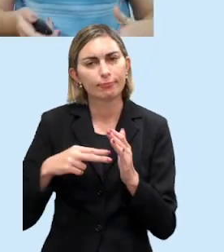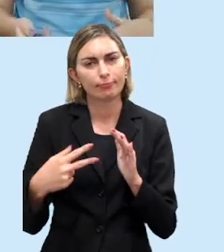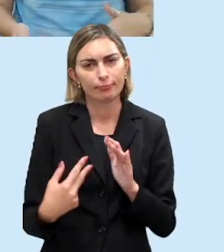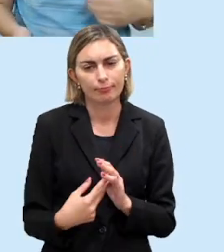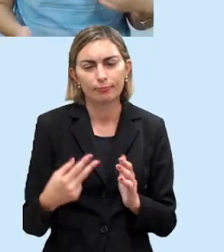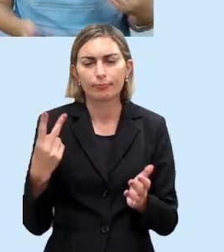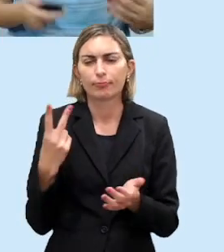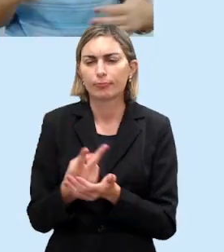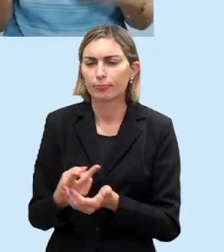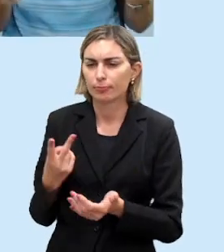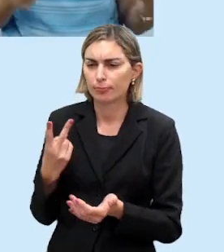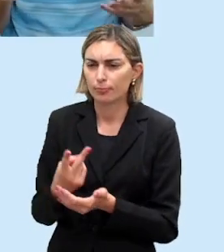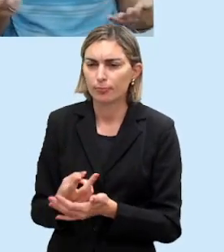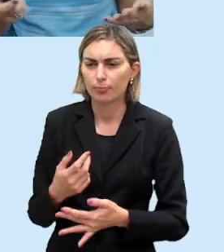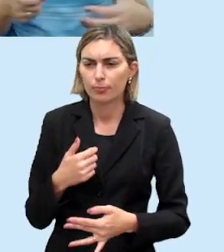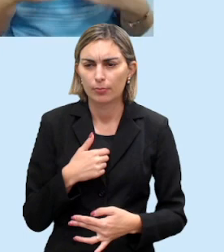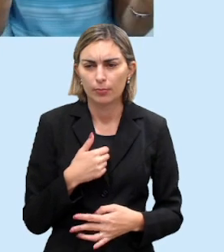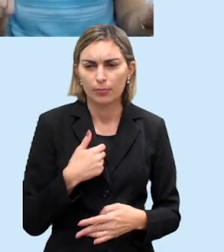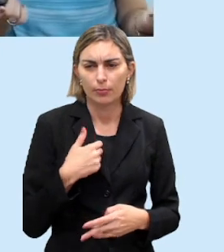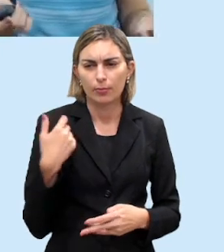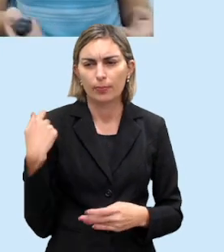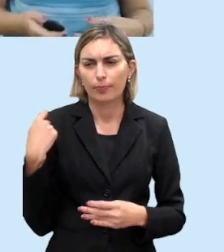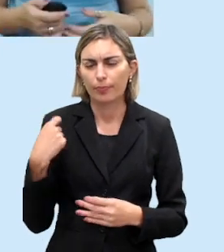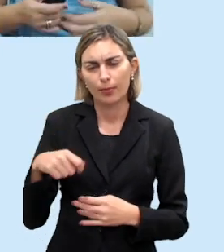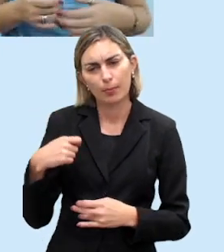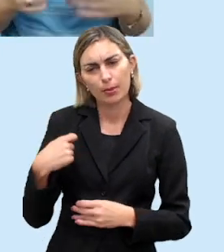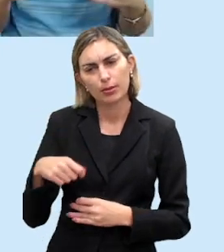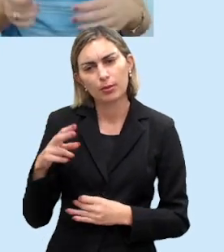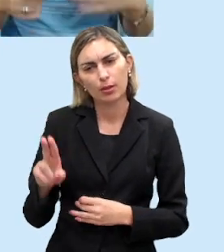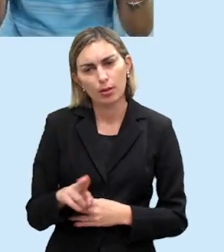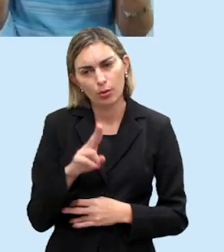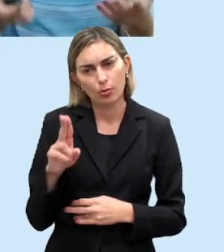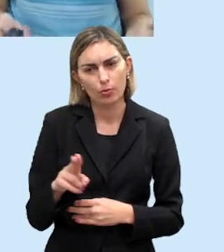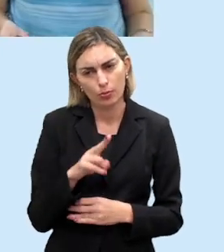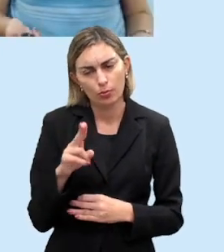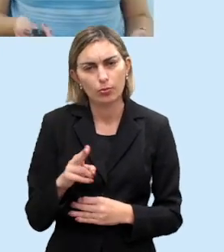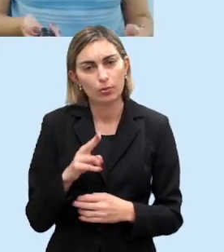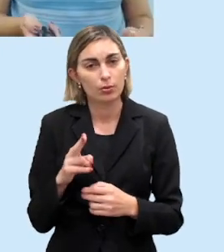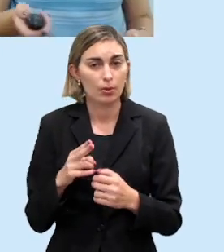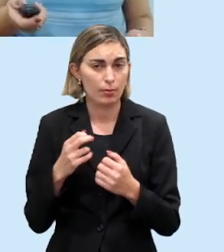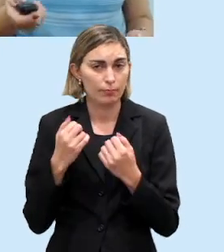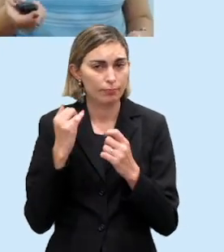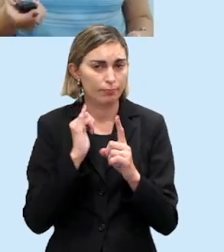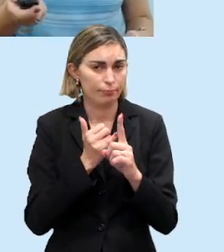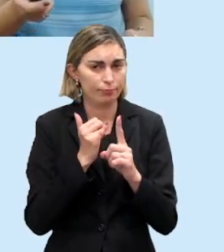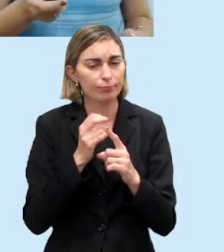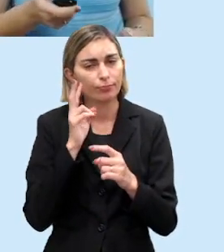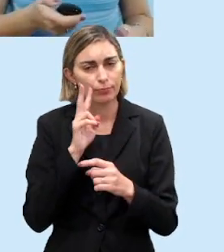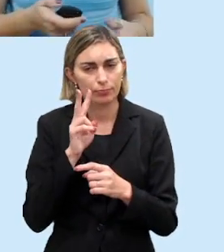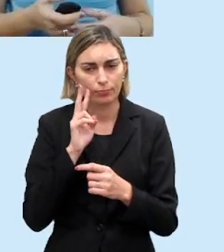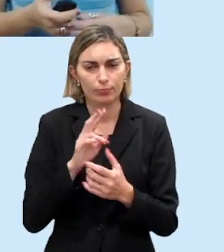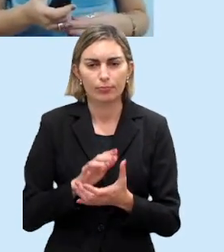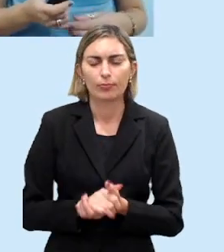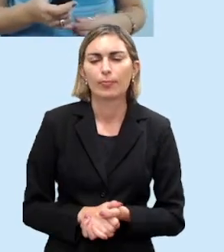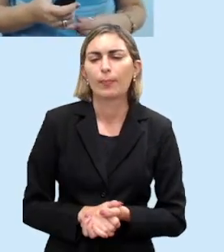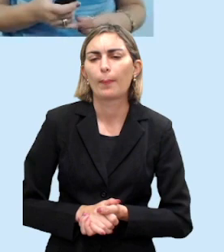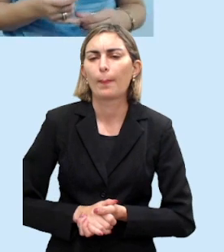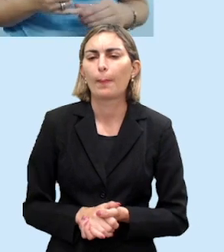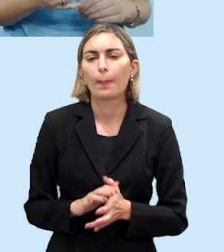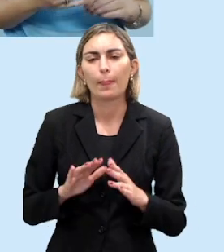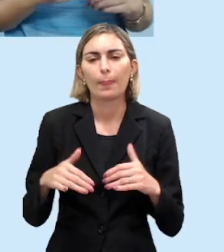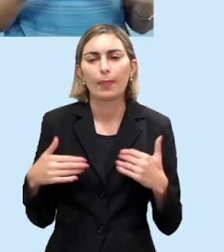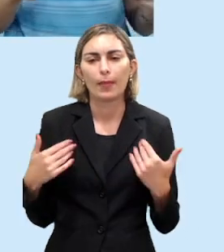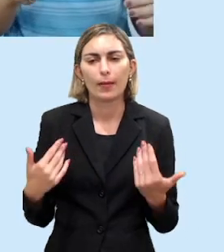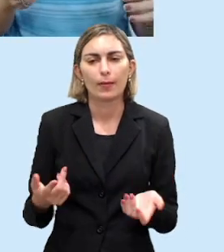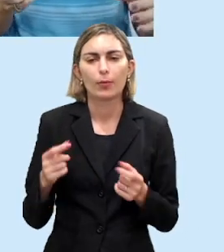Sempre que eu precisar utilizá-los para contar alguma história, não é? Então,